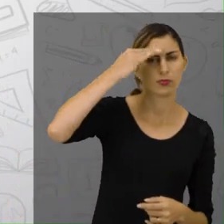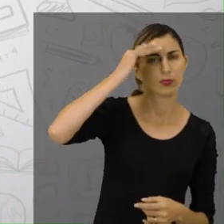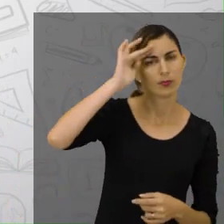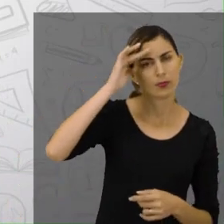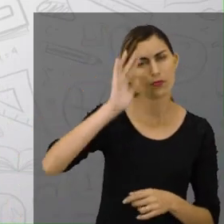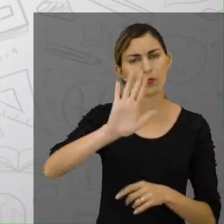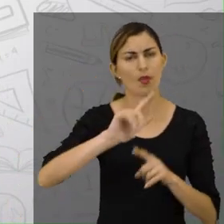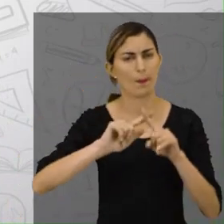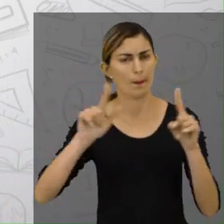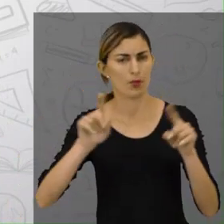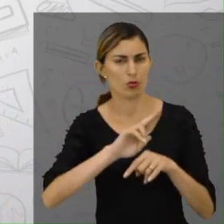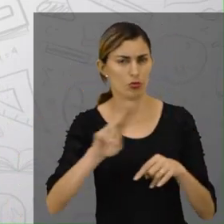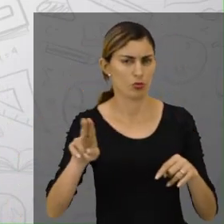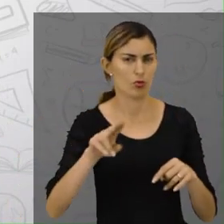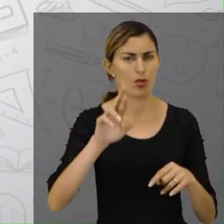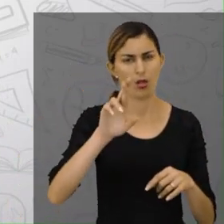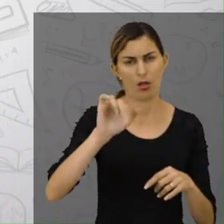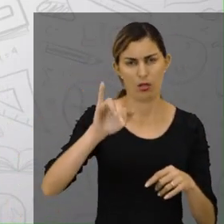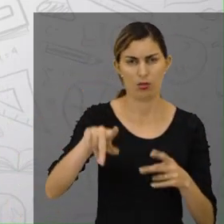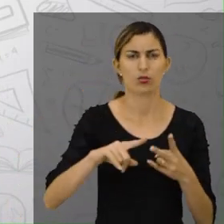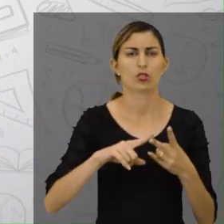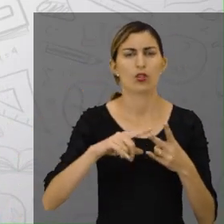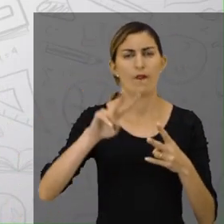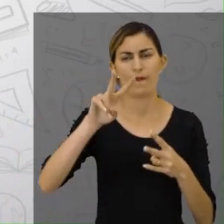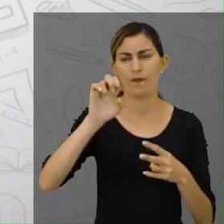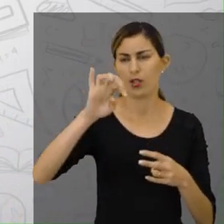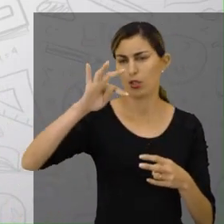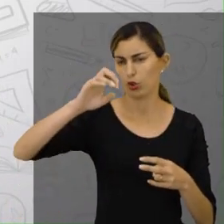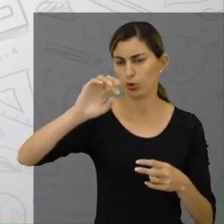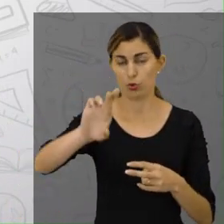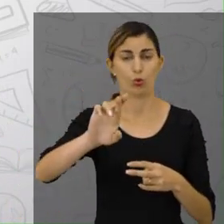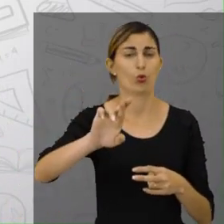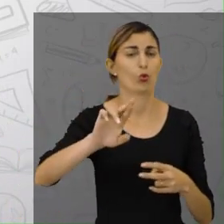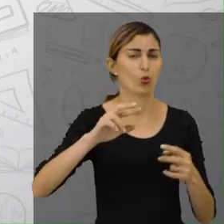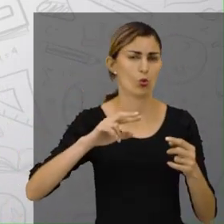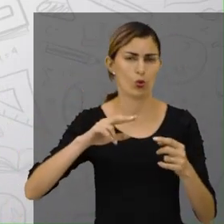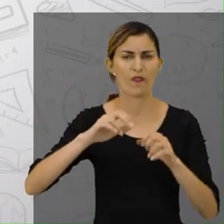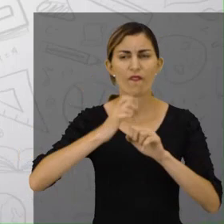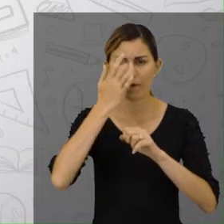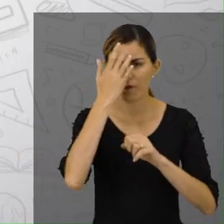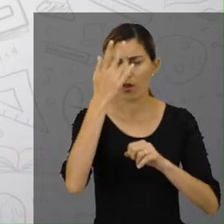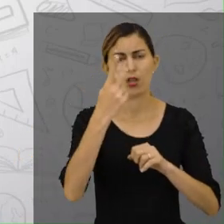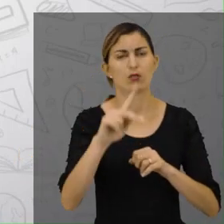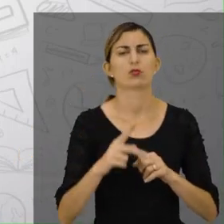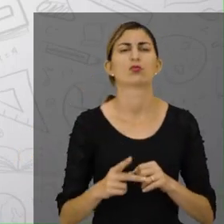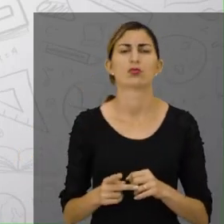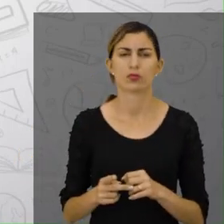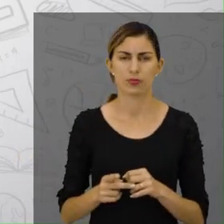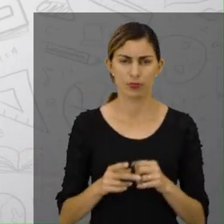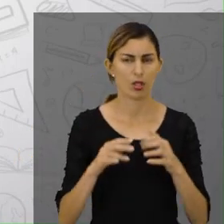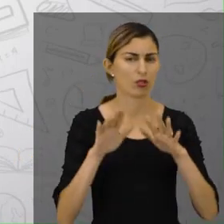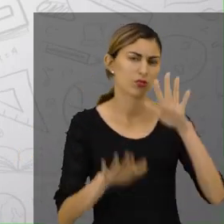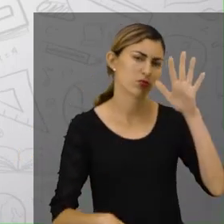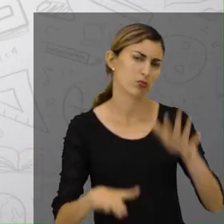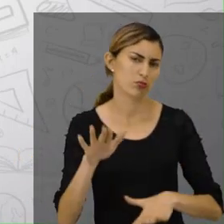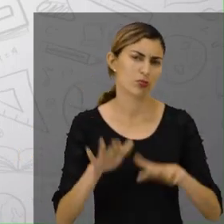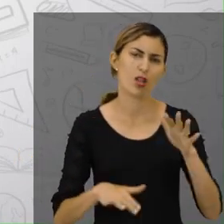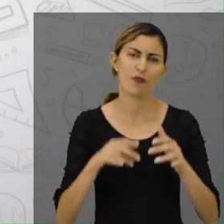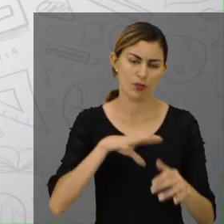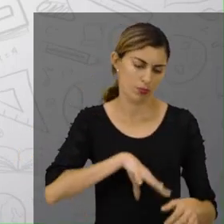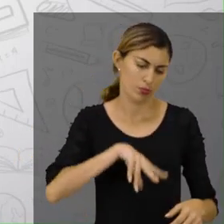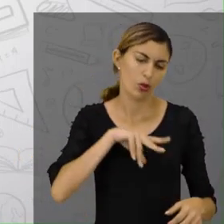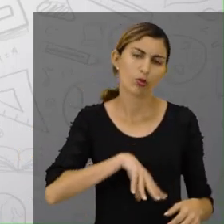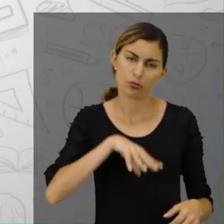entendimento, mas eu vou chamar neste momento array de vetor, para que fique mais fácil para a gente. Talvez